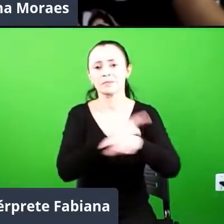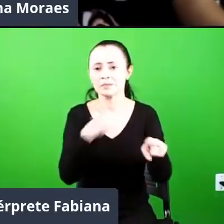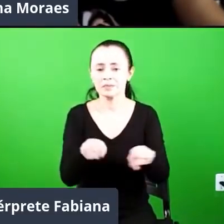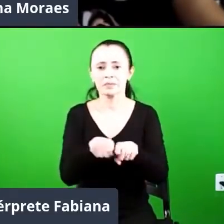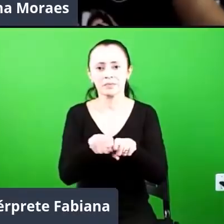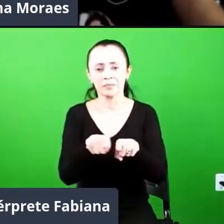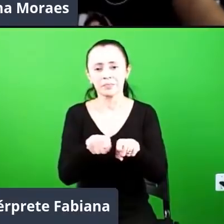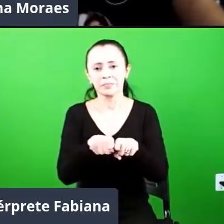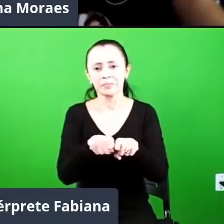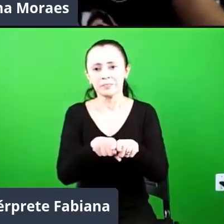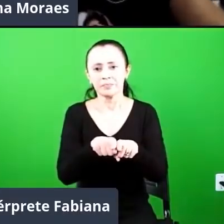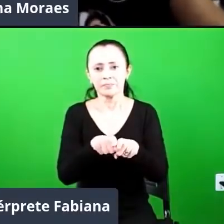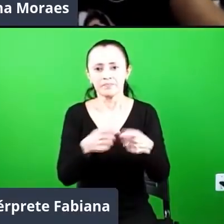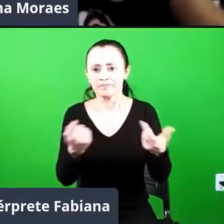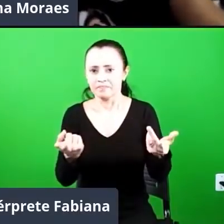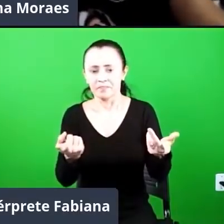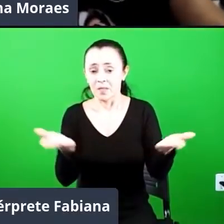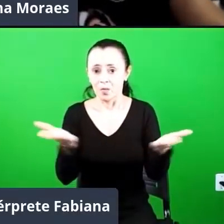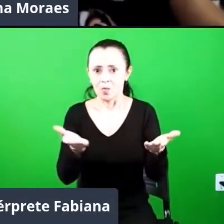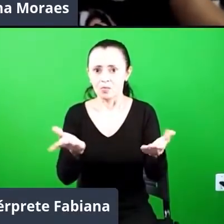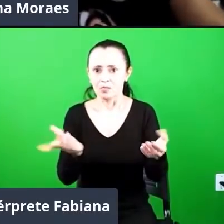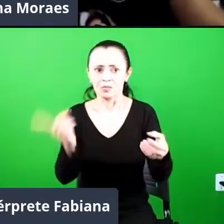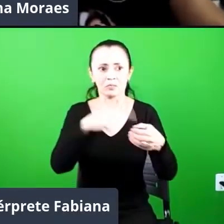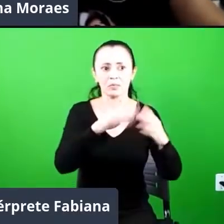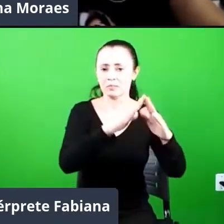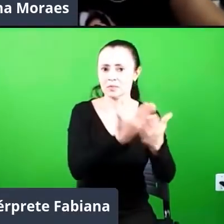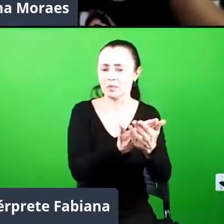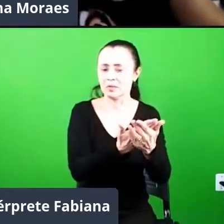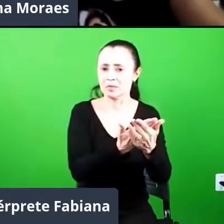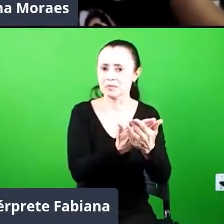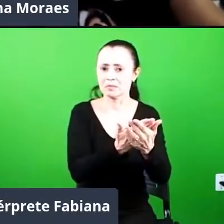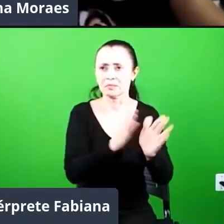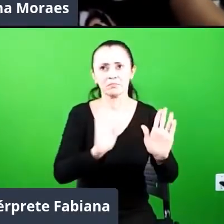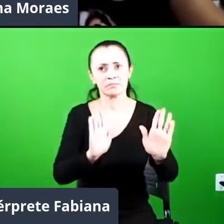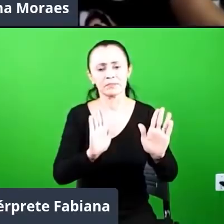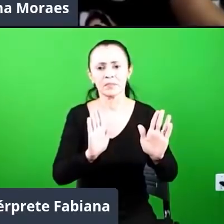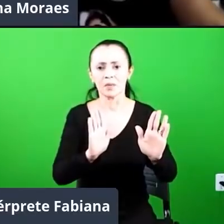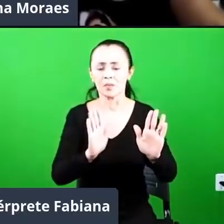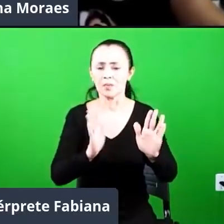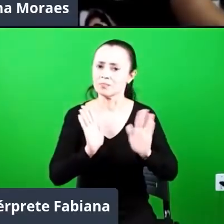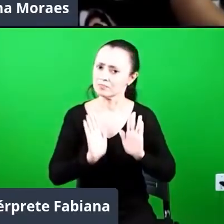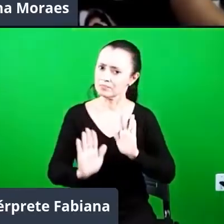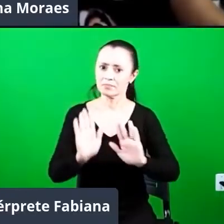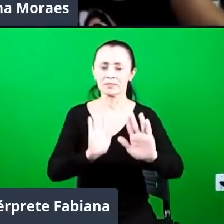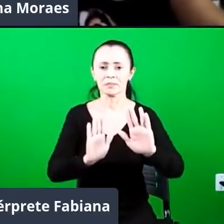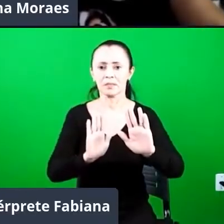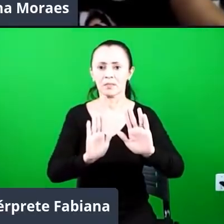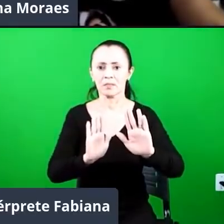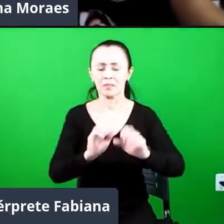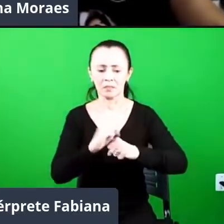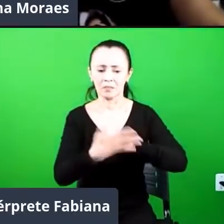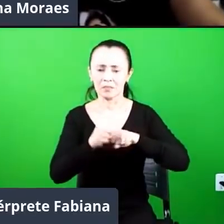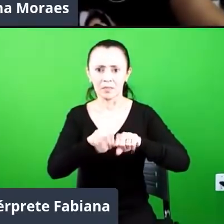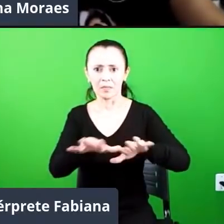que ninguém quer voltar para a escola hoje, não é isso? Nós não estamos defendendo volta à escola, né? Nesse período de pandemia, onde nós temos um